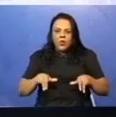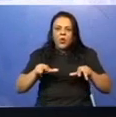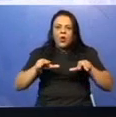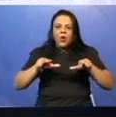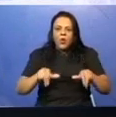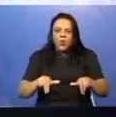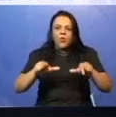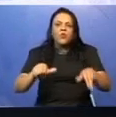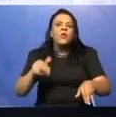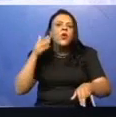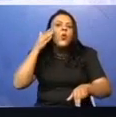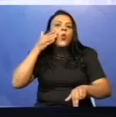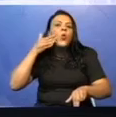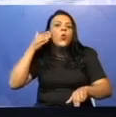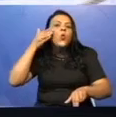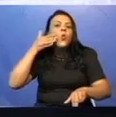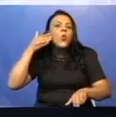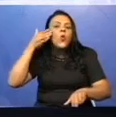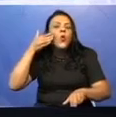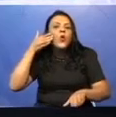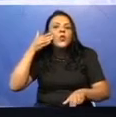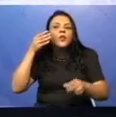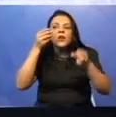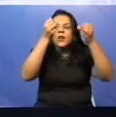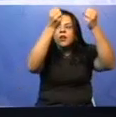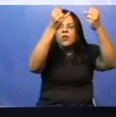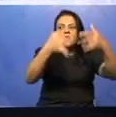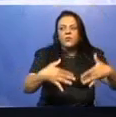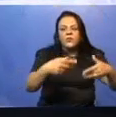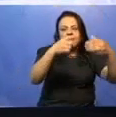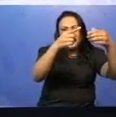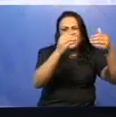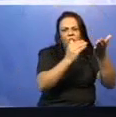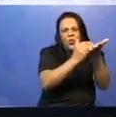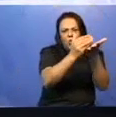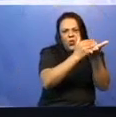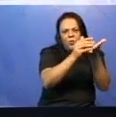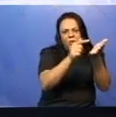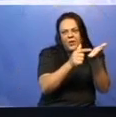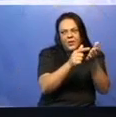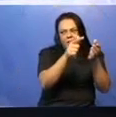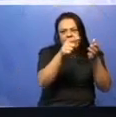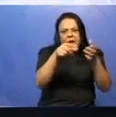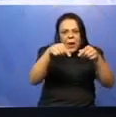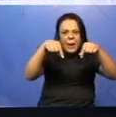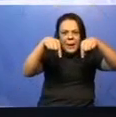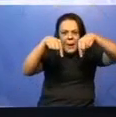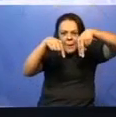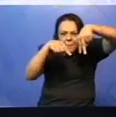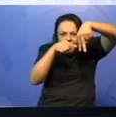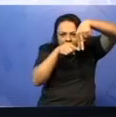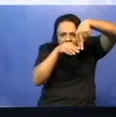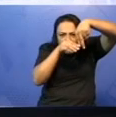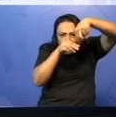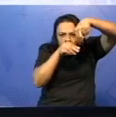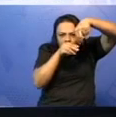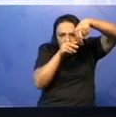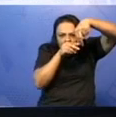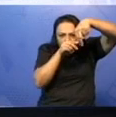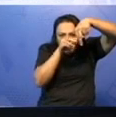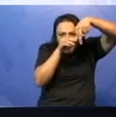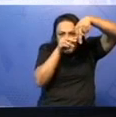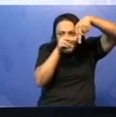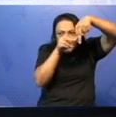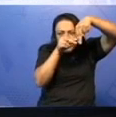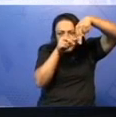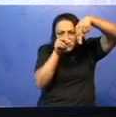Vamos começar por aqui e descendo. Inicialmente, os flamingos todos tinham perna curta, não era longa dessa forma.